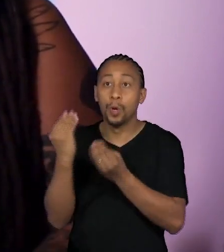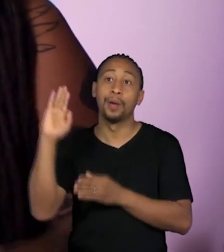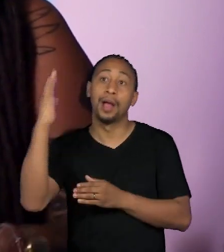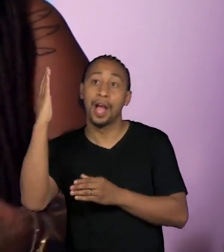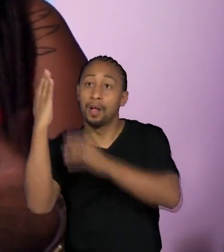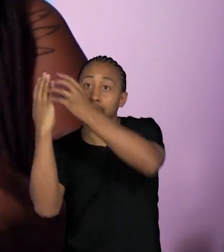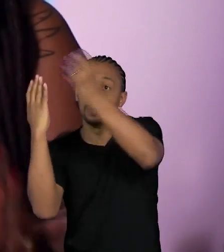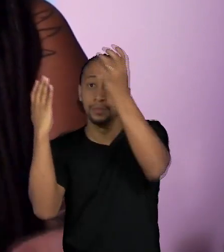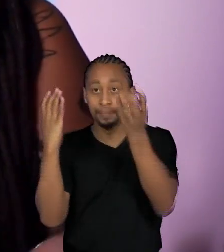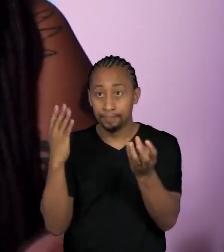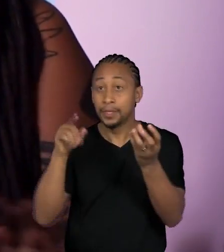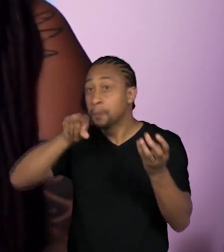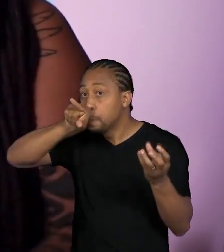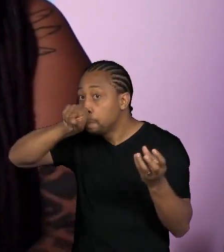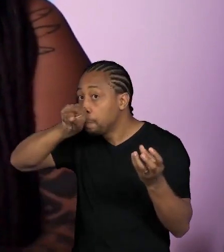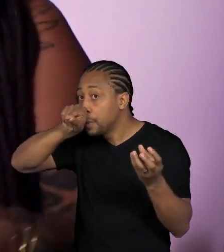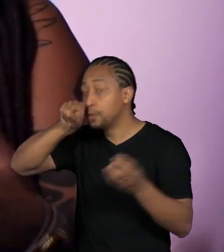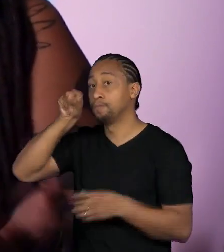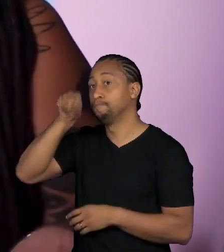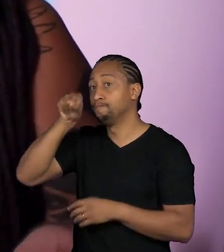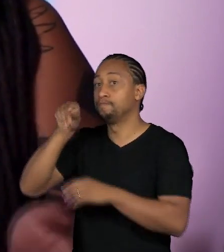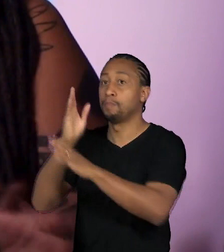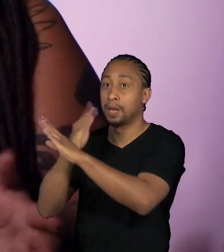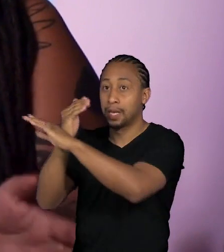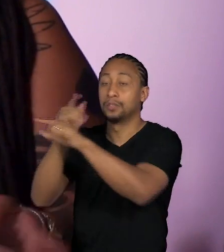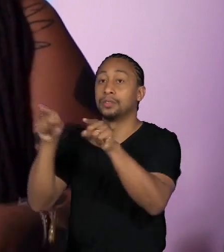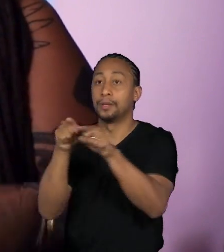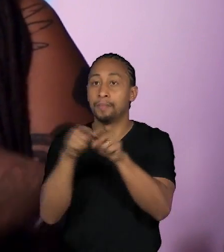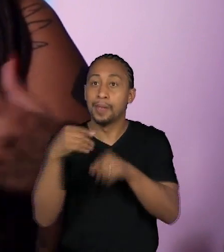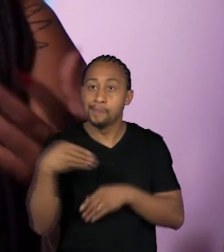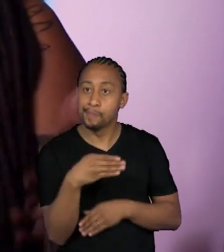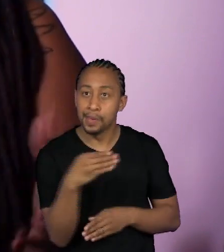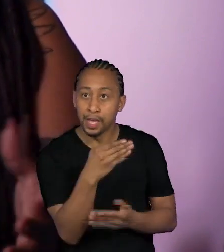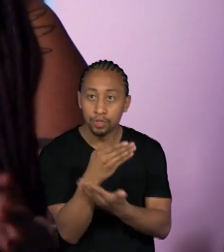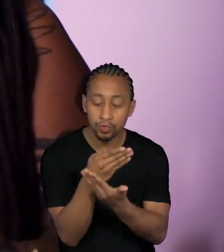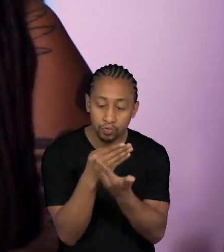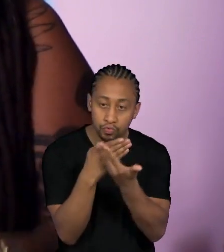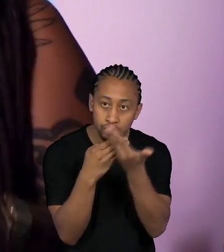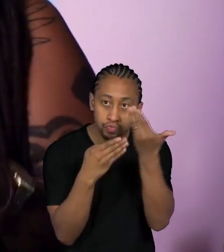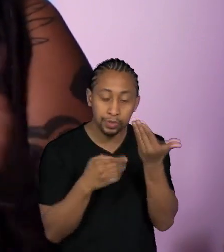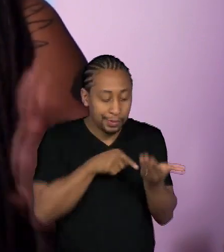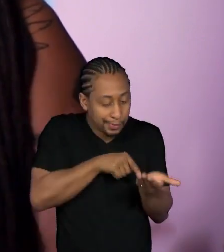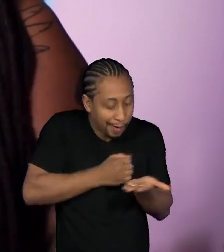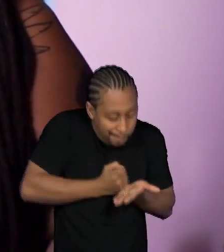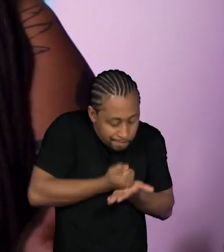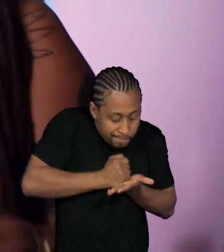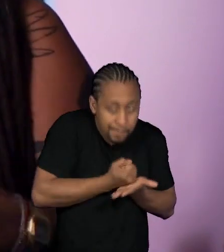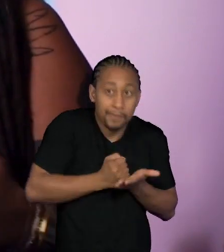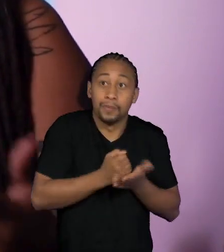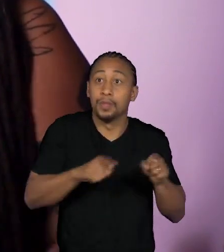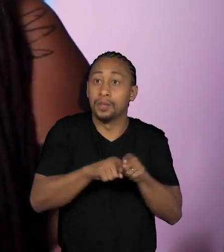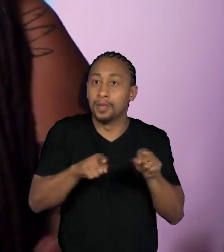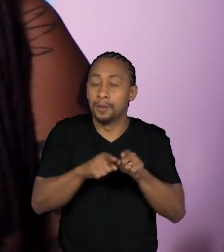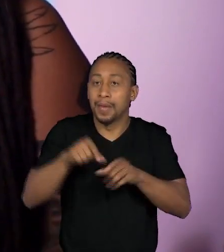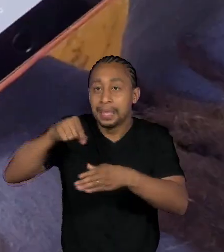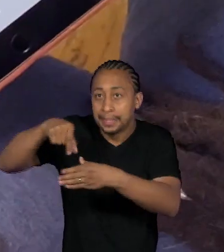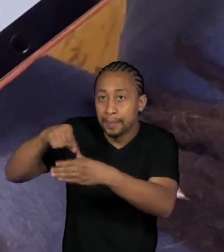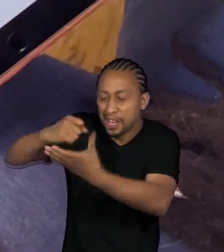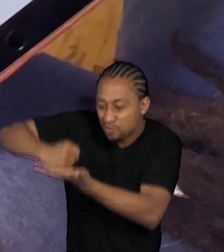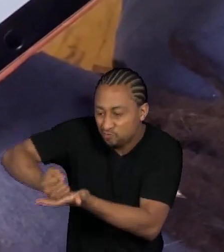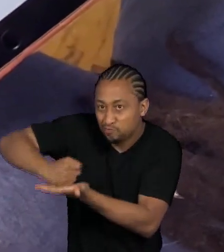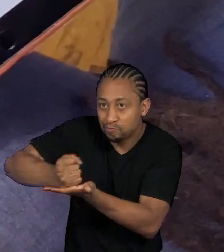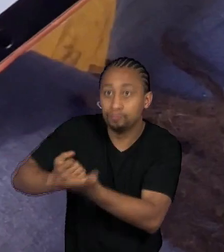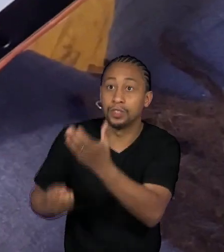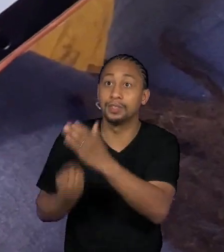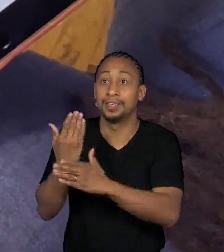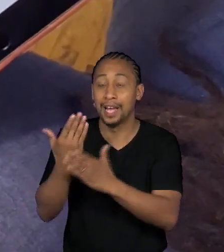de pássaro, escamas de peixe. A tinta ela era extraída de semente, de tronco de árvore, de folha. E